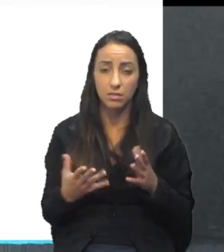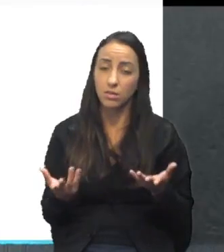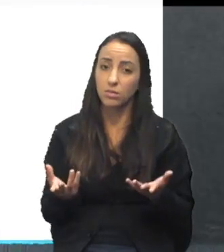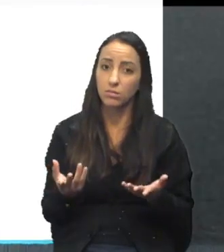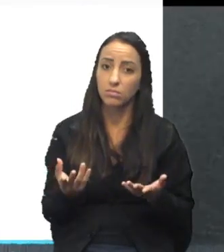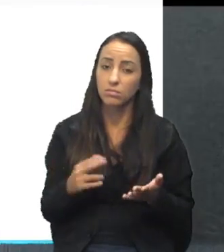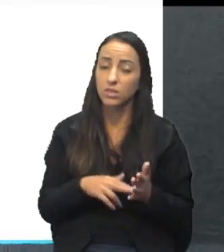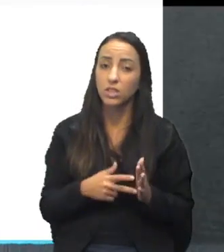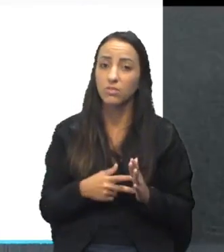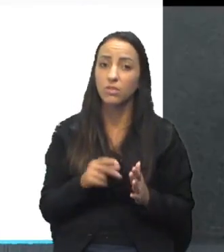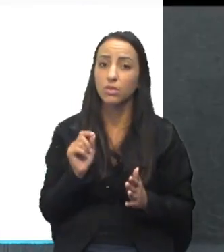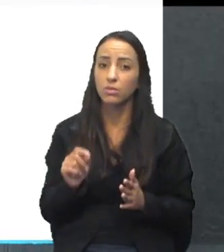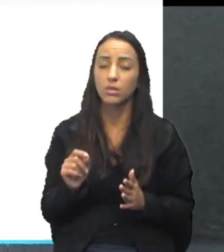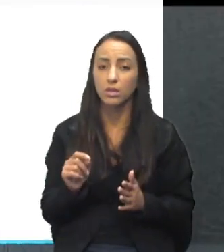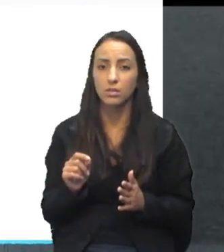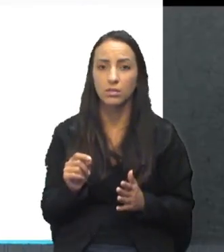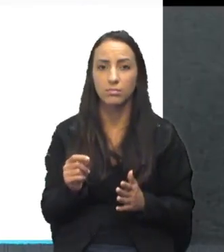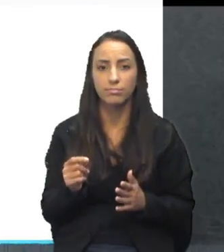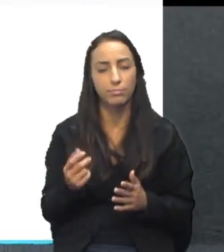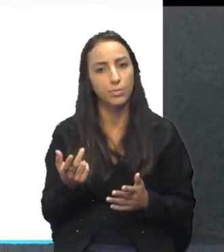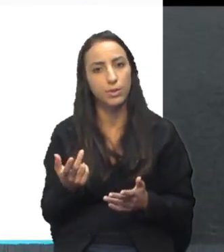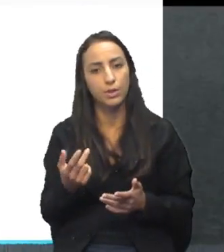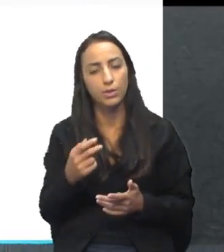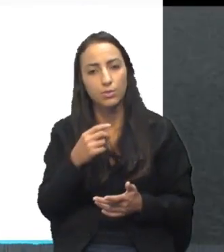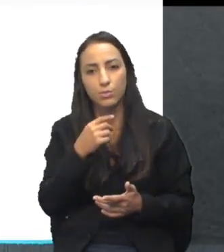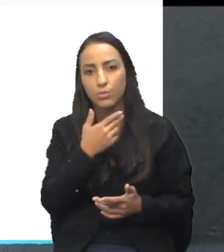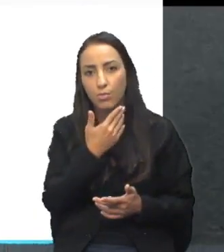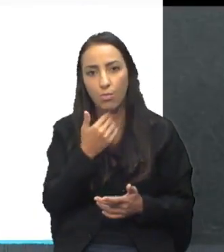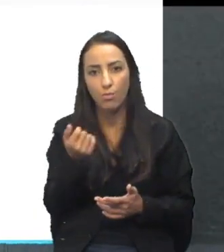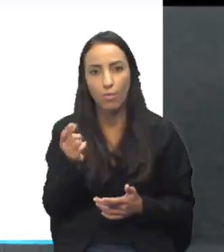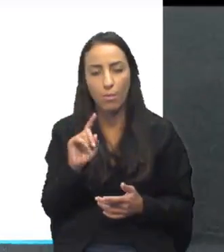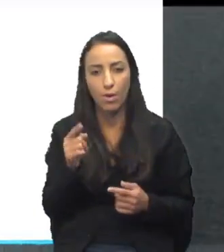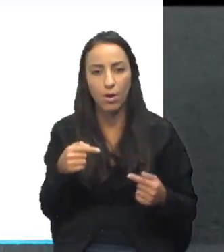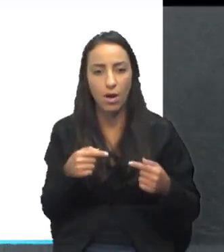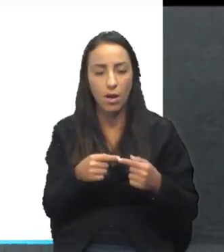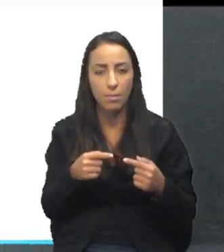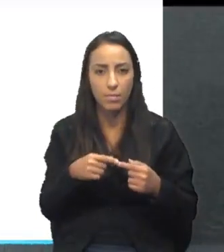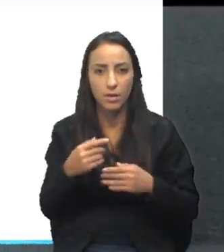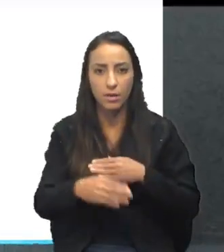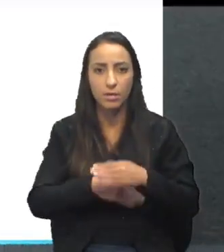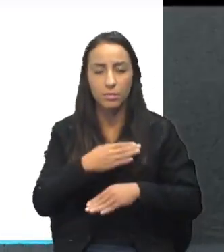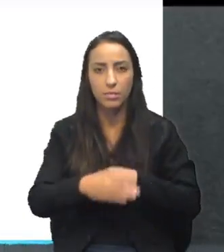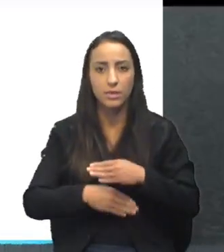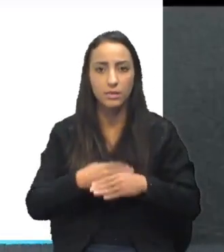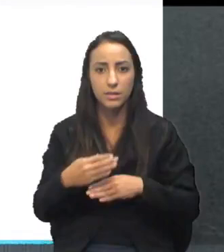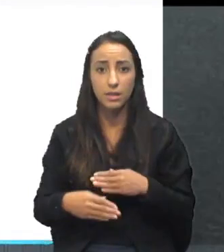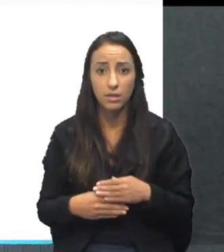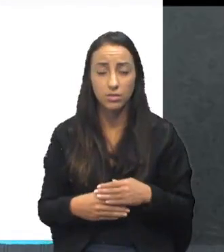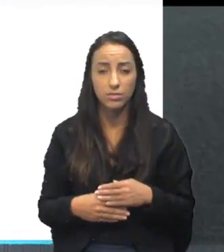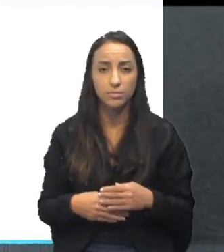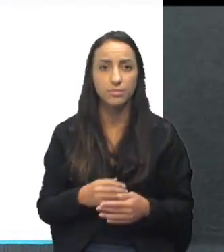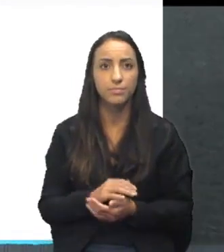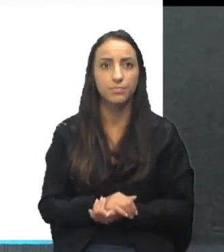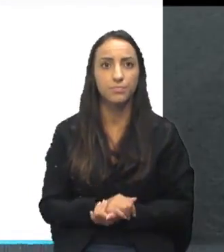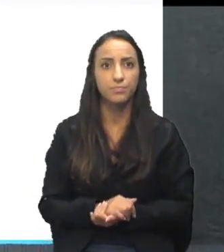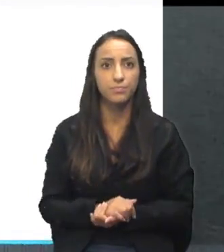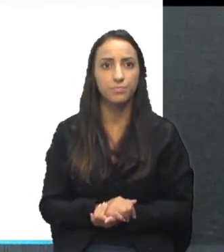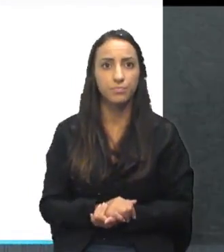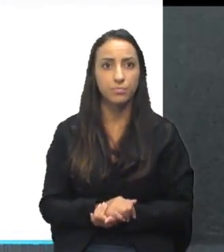curativo e a bandagem que você escolheu não foi suficiente para recobrir toda a lesão.